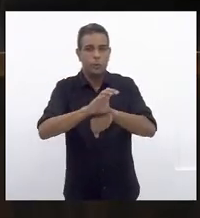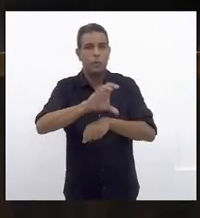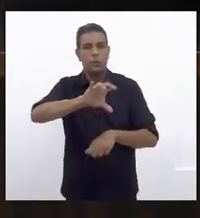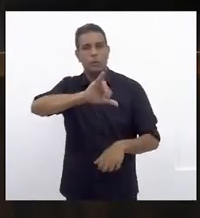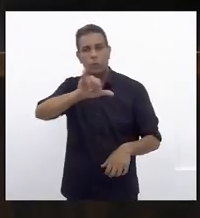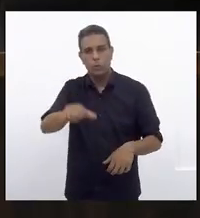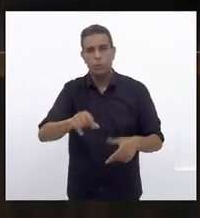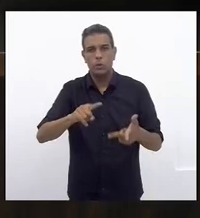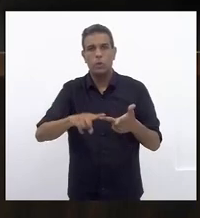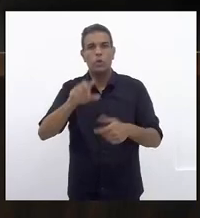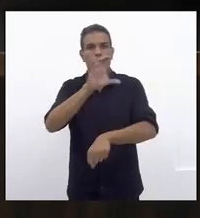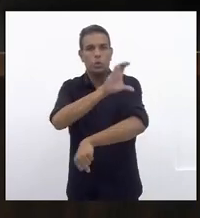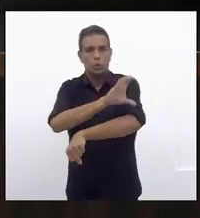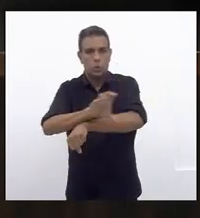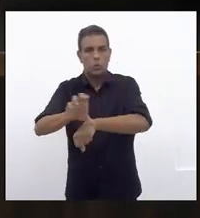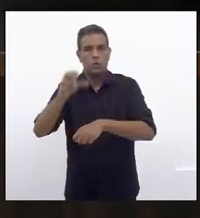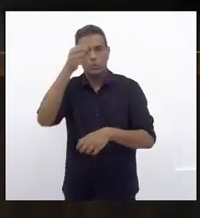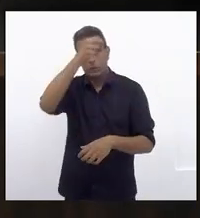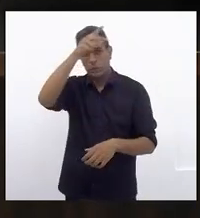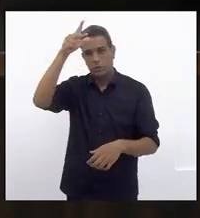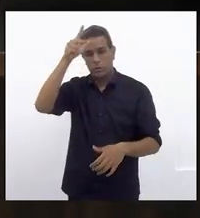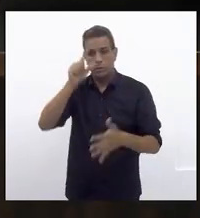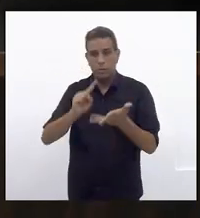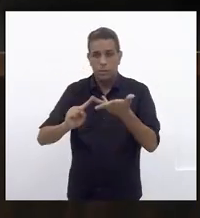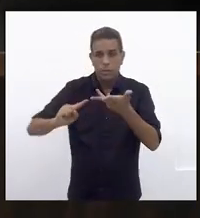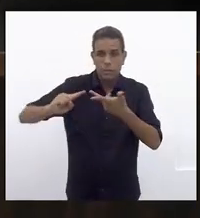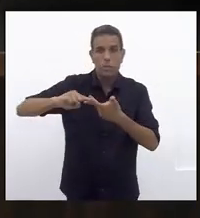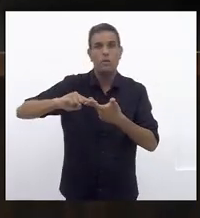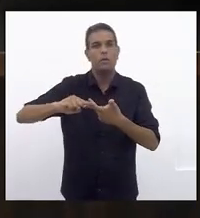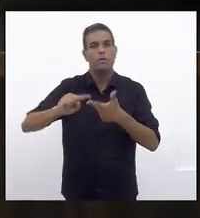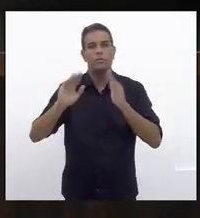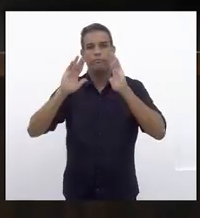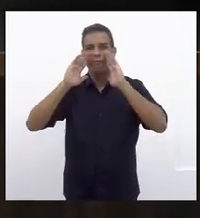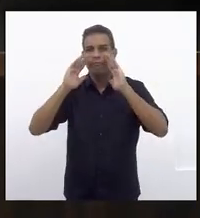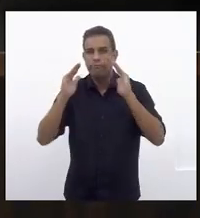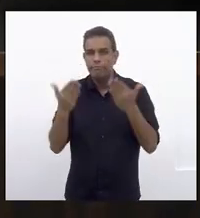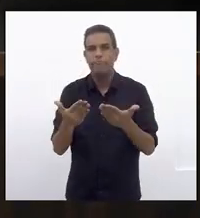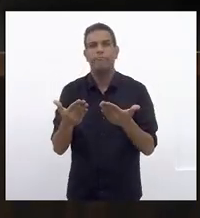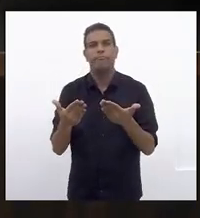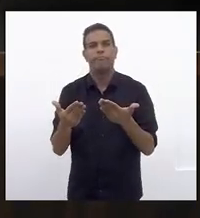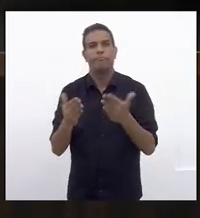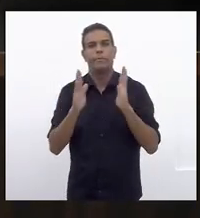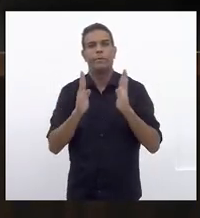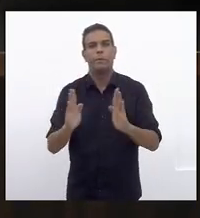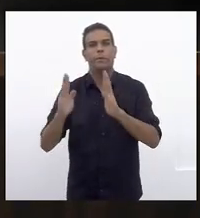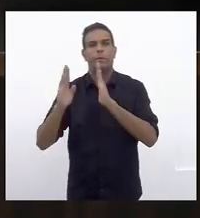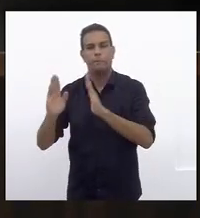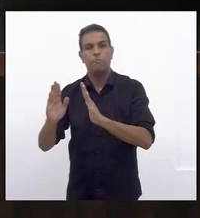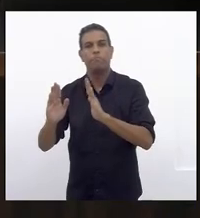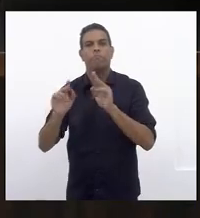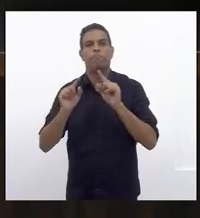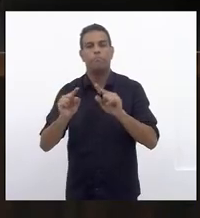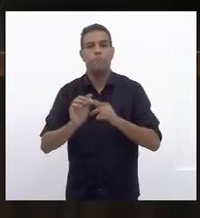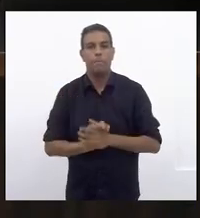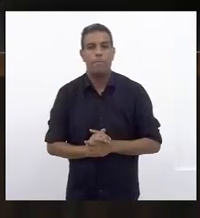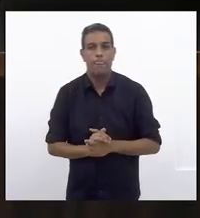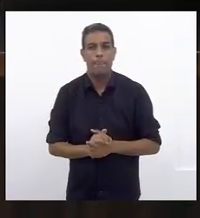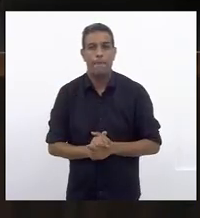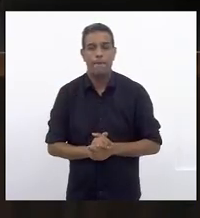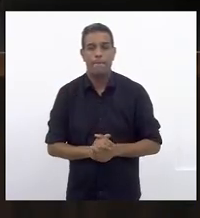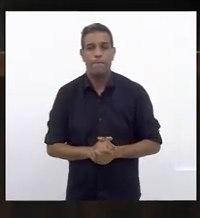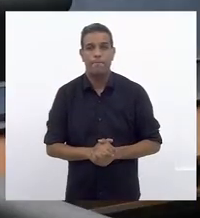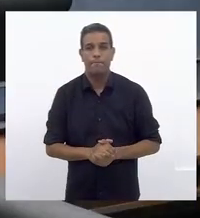de Cultura e Assuntos Municipais e Desenvolvimento Regional. Permitir parecer pela comissão de Constituição e Justiça, deputado Márcio